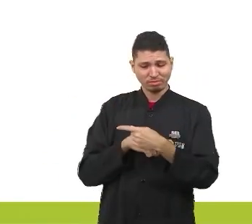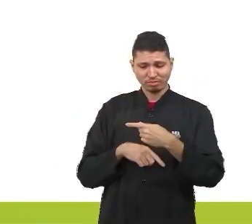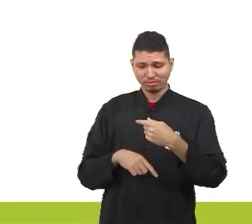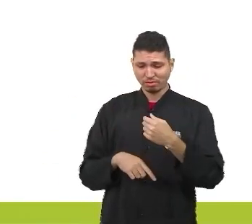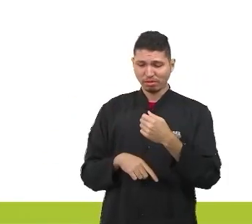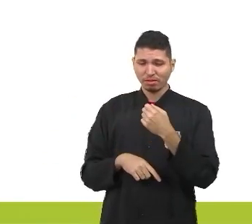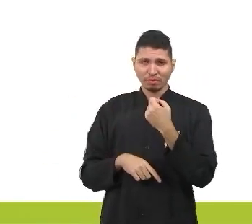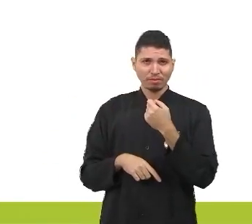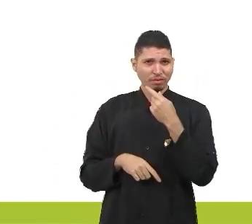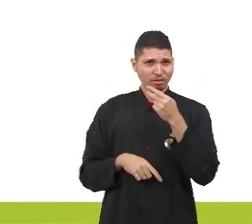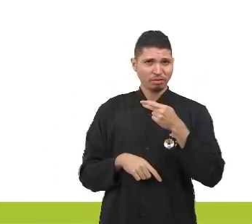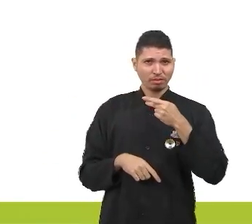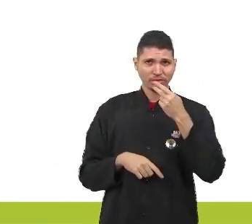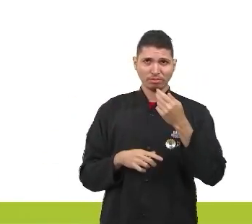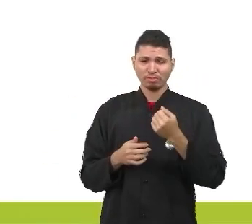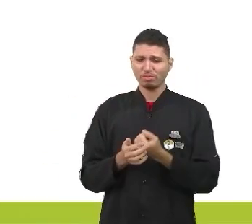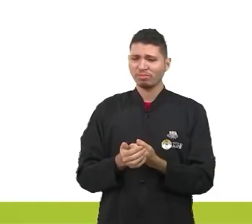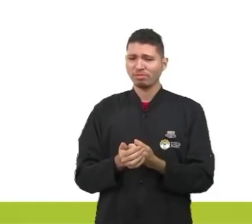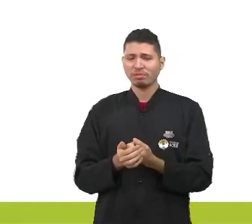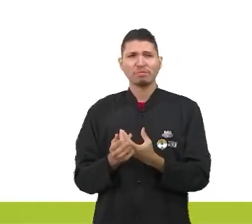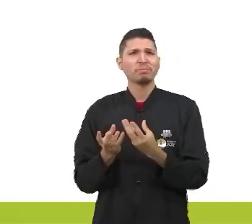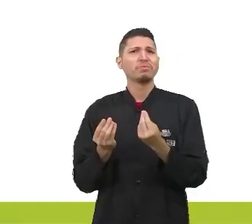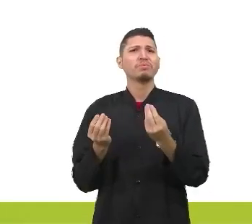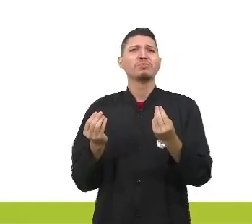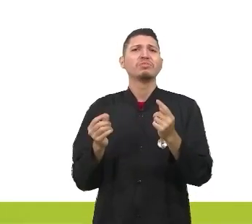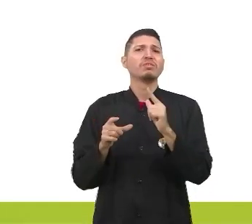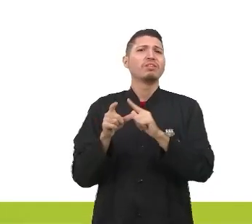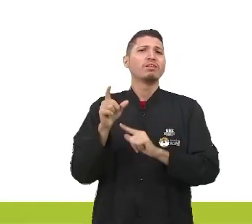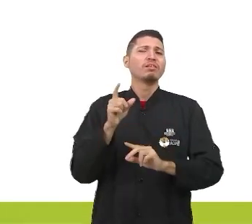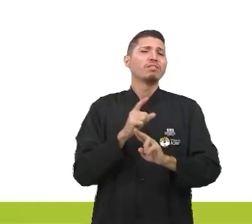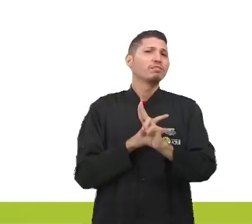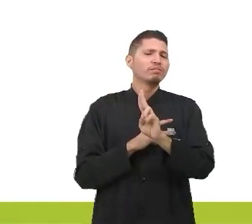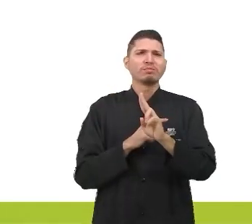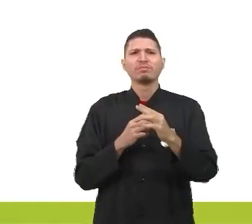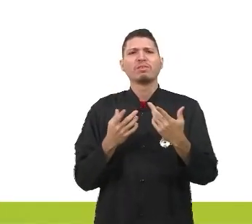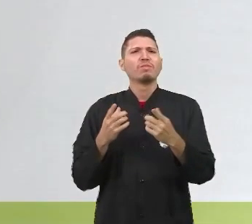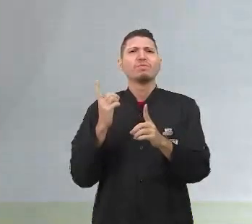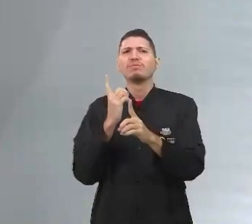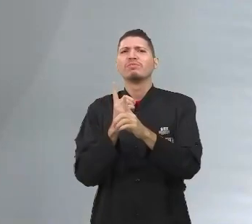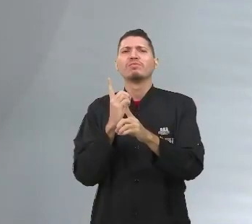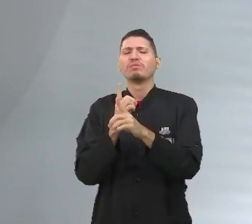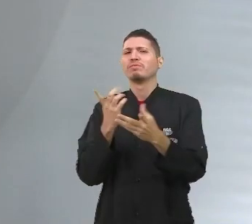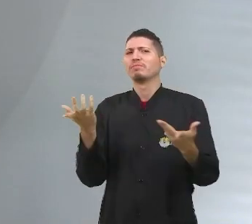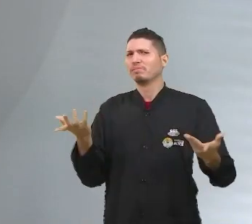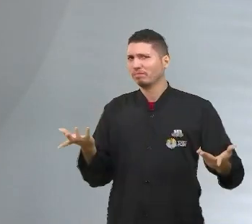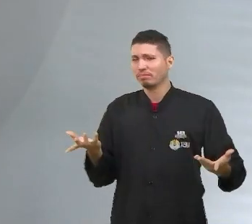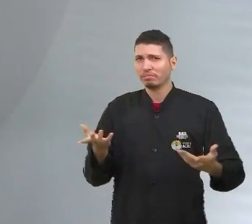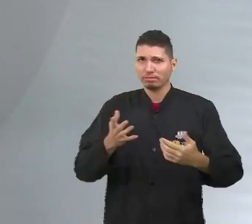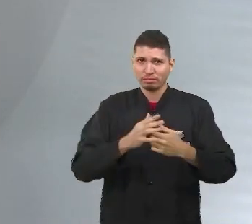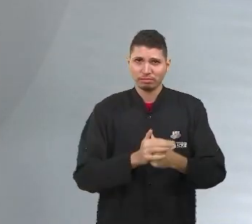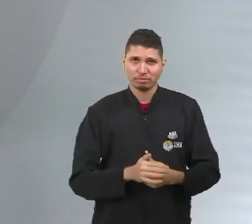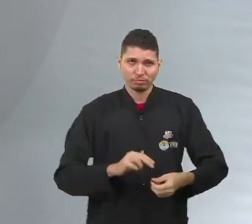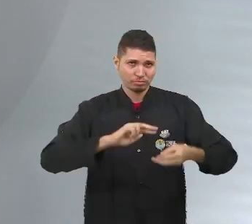de onde você tirou esse monte de U? Aí só lembrando, né, que o DNA,